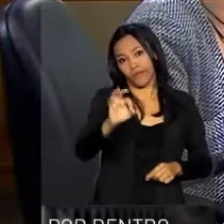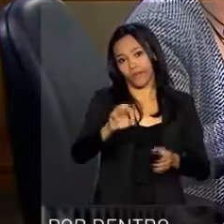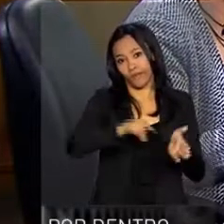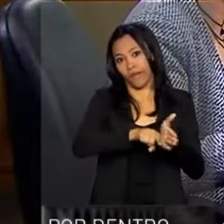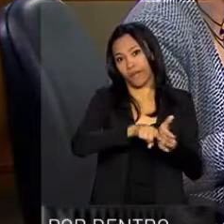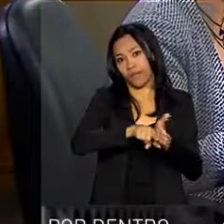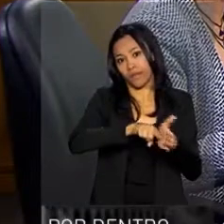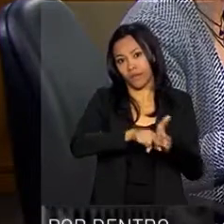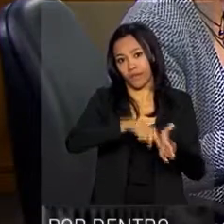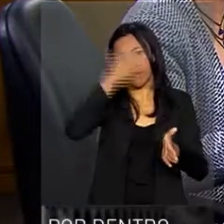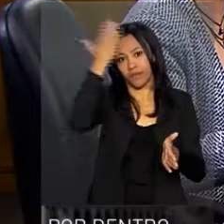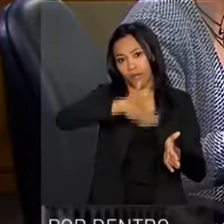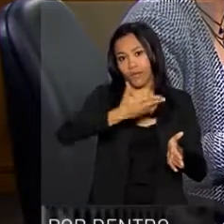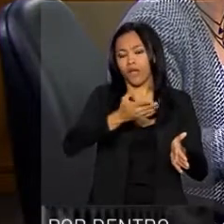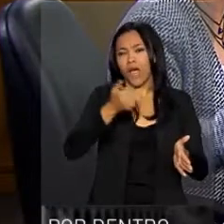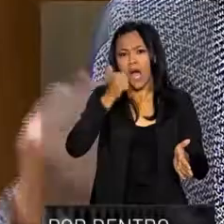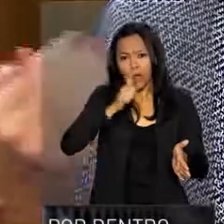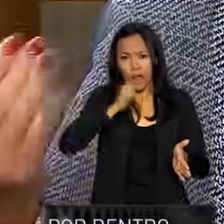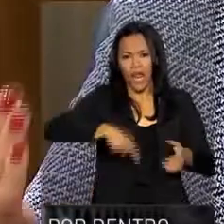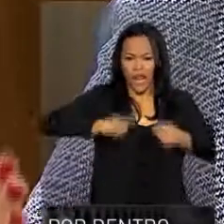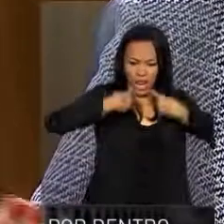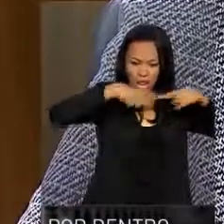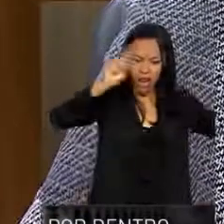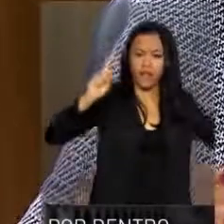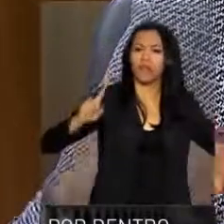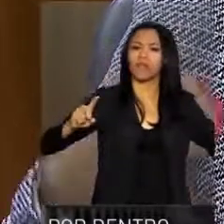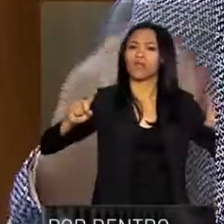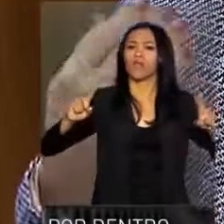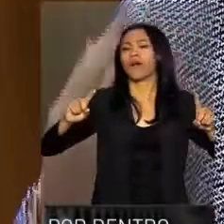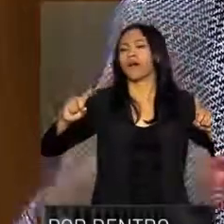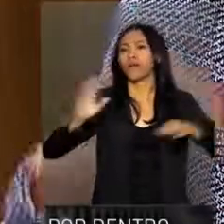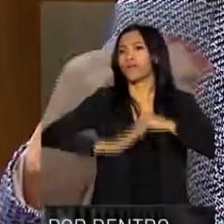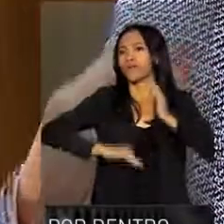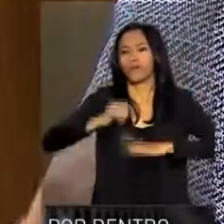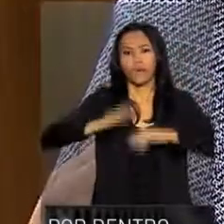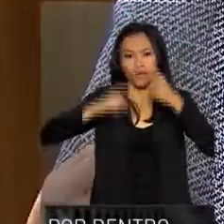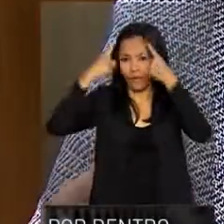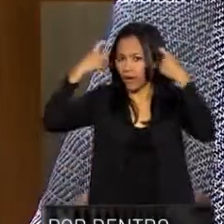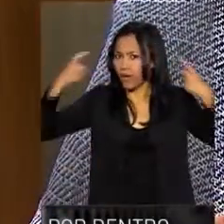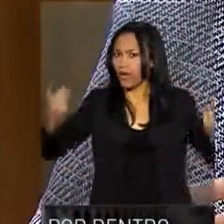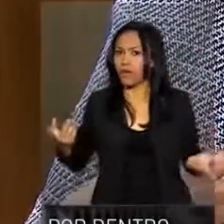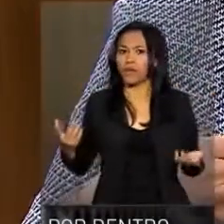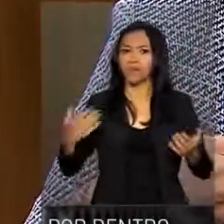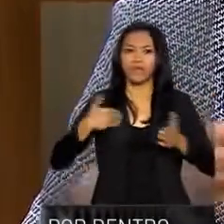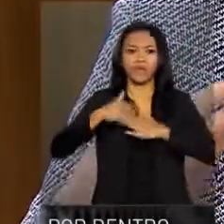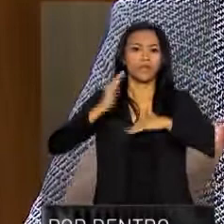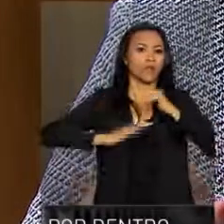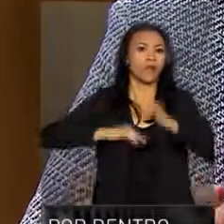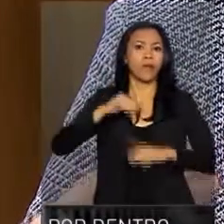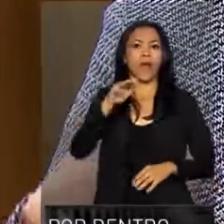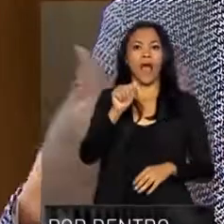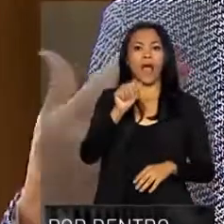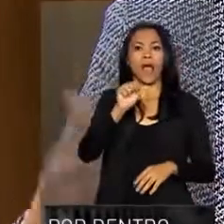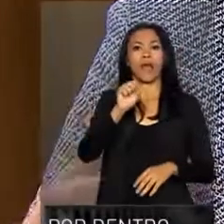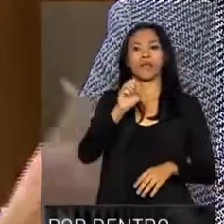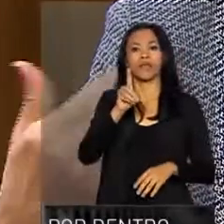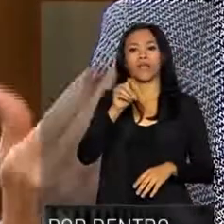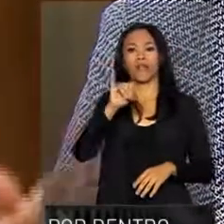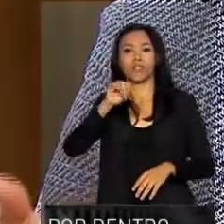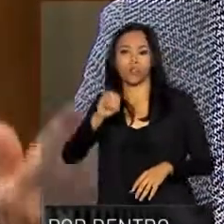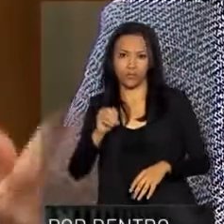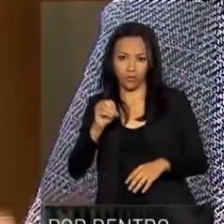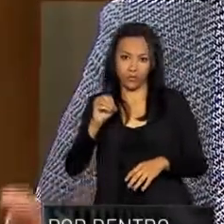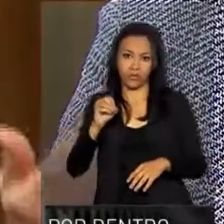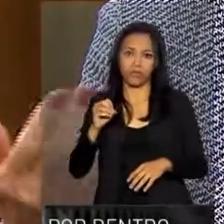fazem a denúncia de assédio ou diz de distúrbio não fazem então quando chega a fazer porque a questão já está